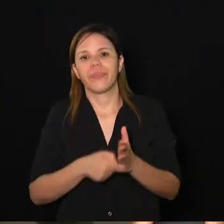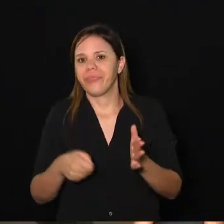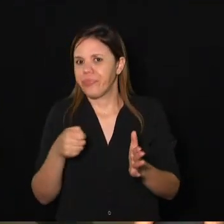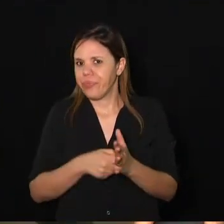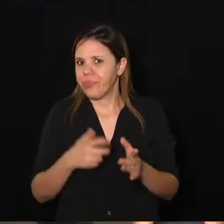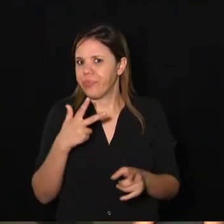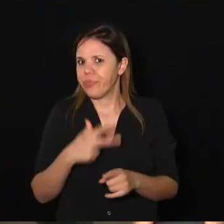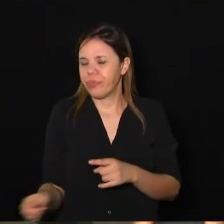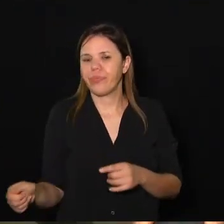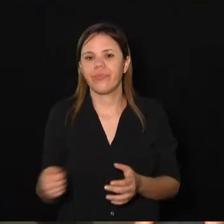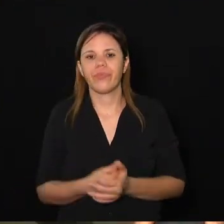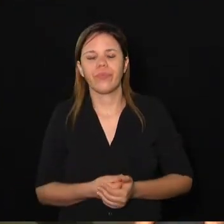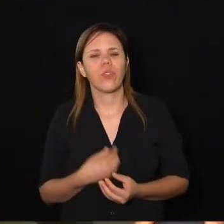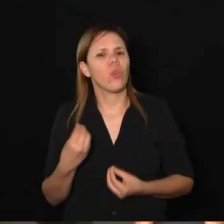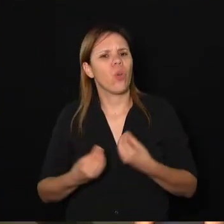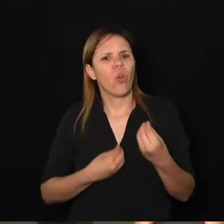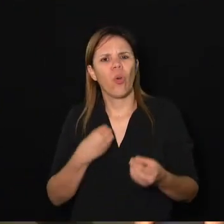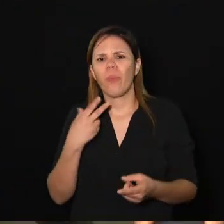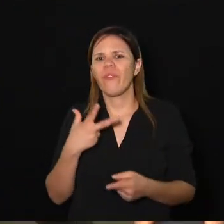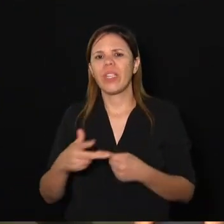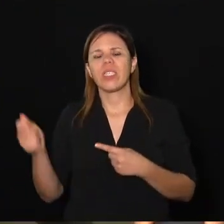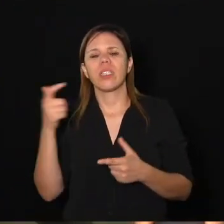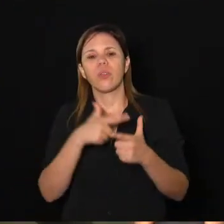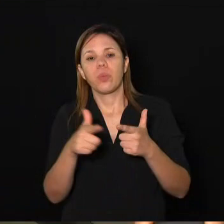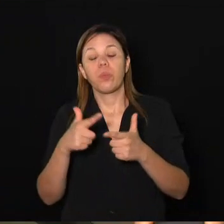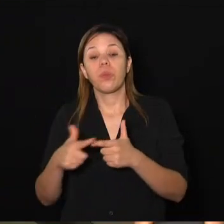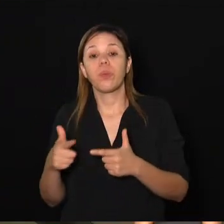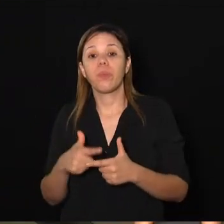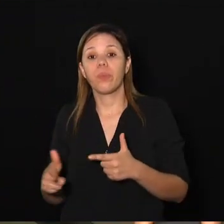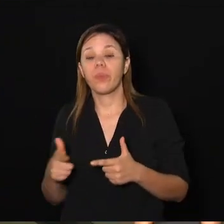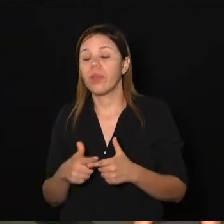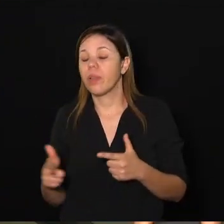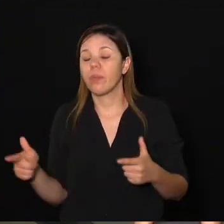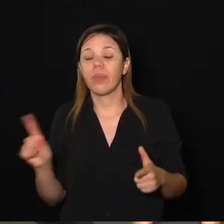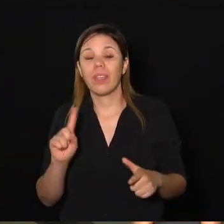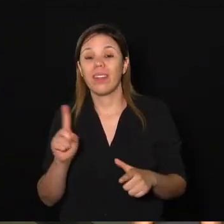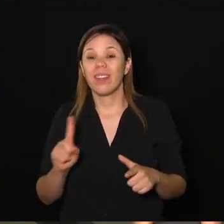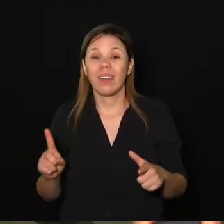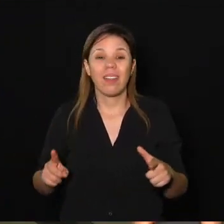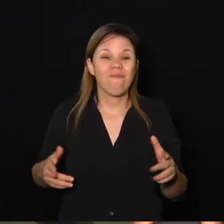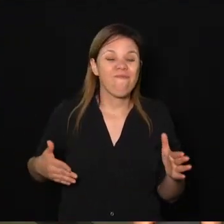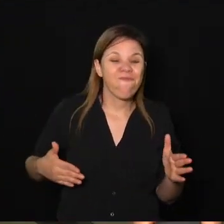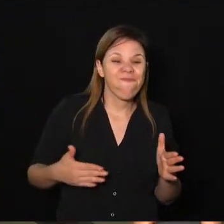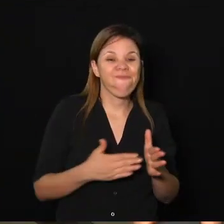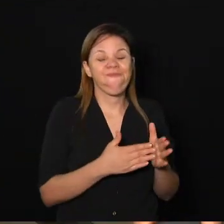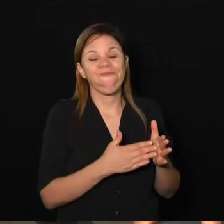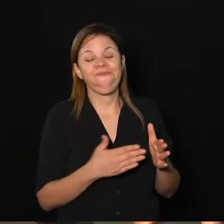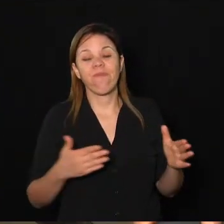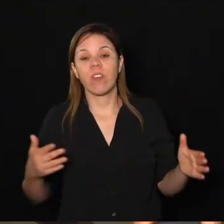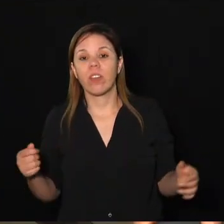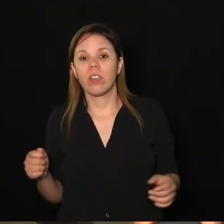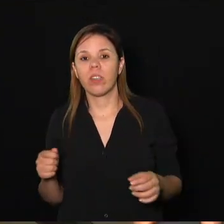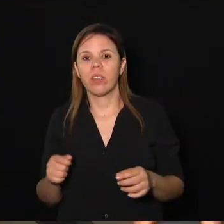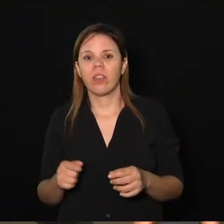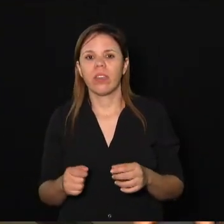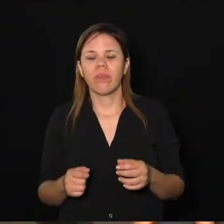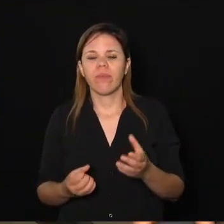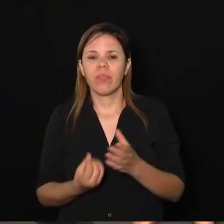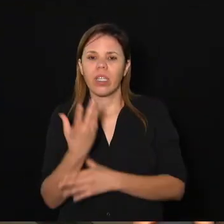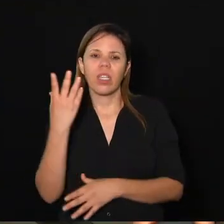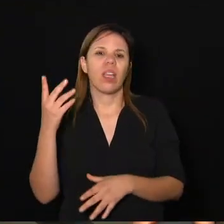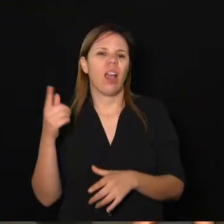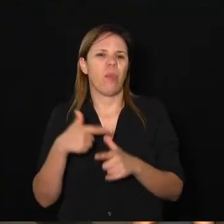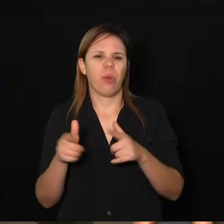como superar as divergências sem invadir competências sem criar ilegalidades eu acho que essa